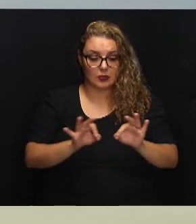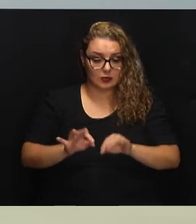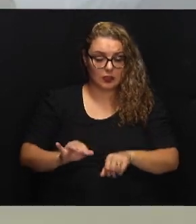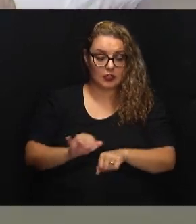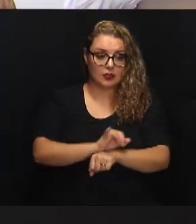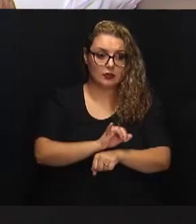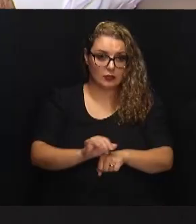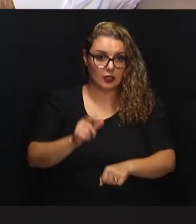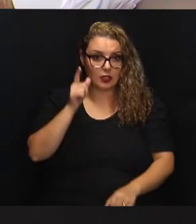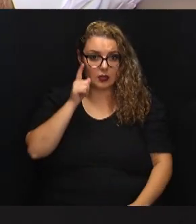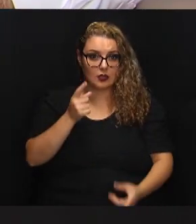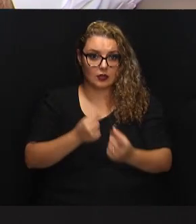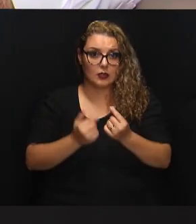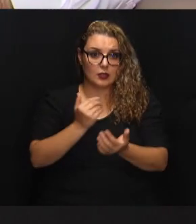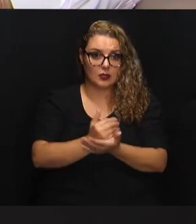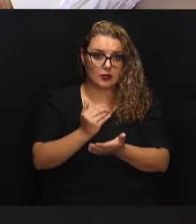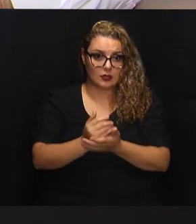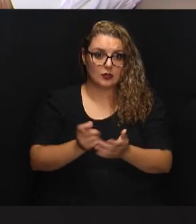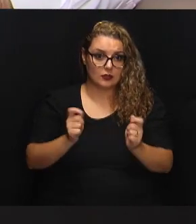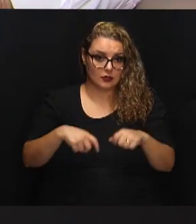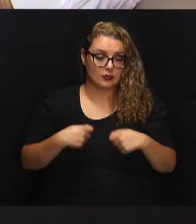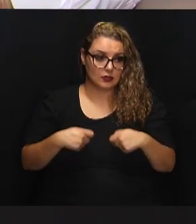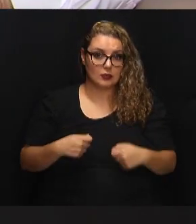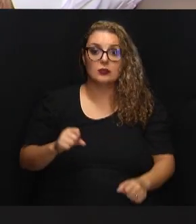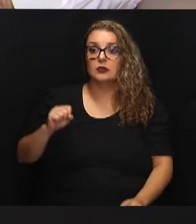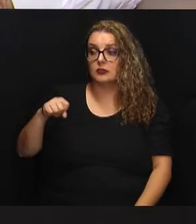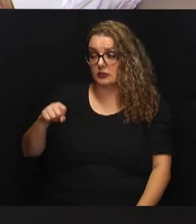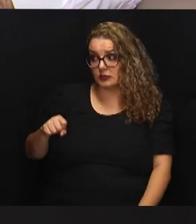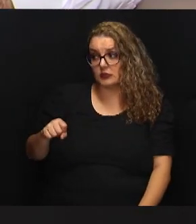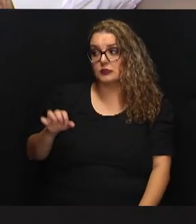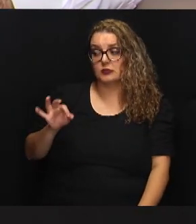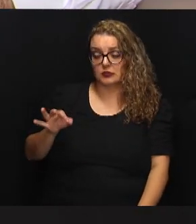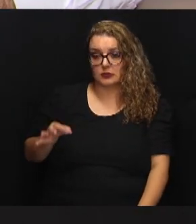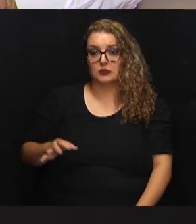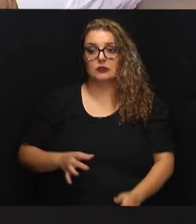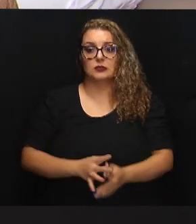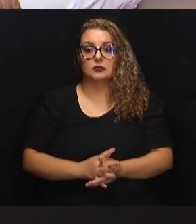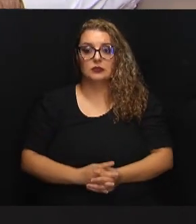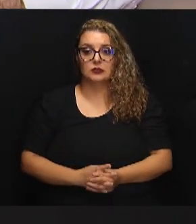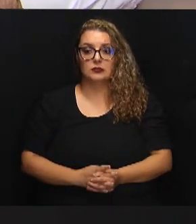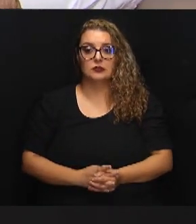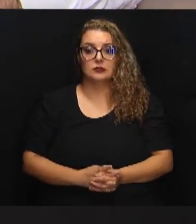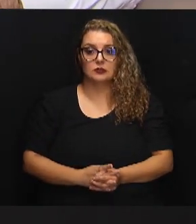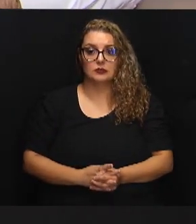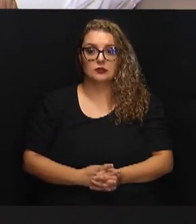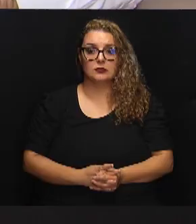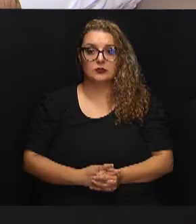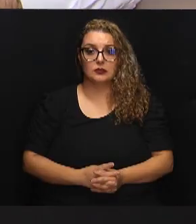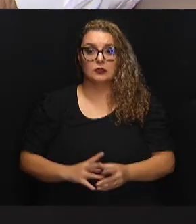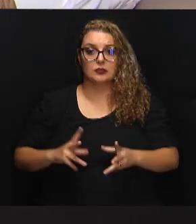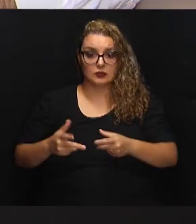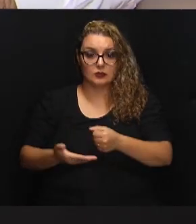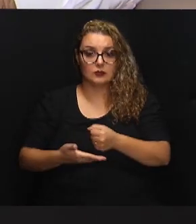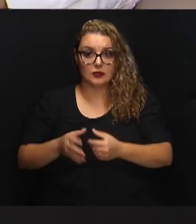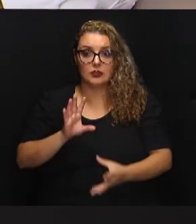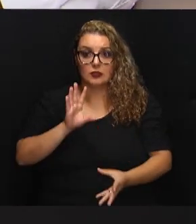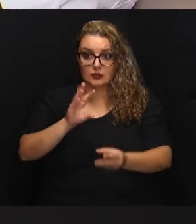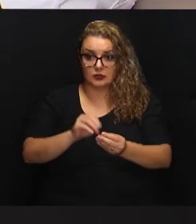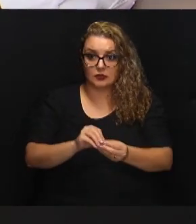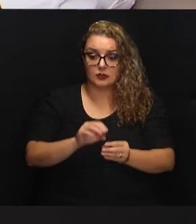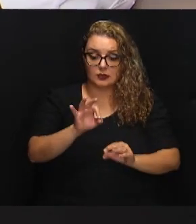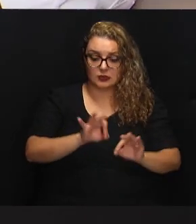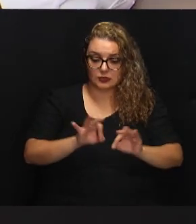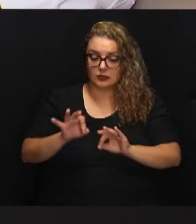obter o financiamento necessário, né? Sim, com certeza. E tudo basicamente se resume à questão do planejamento,